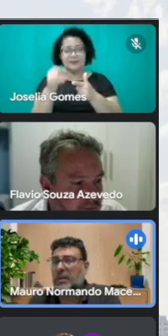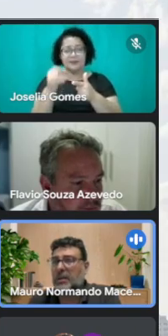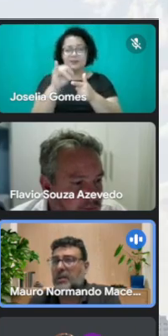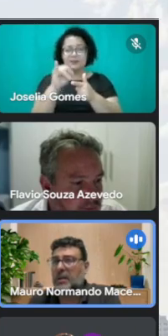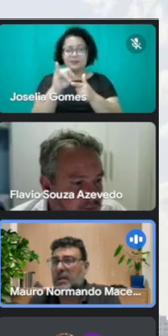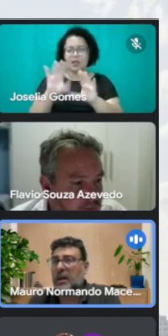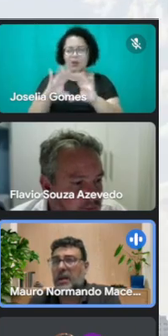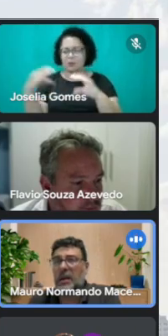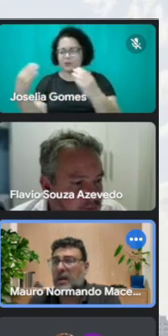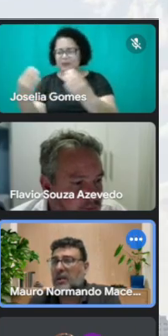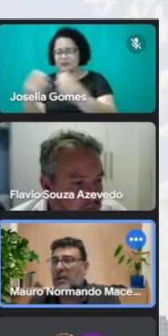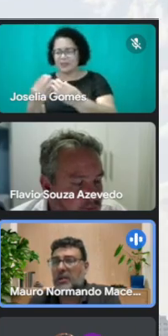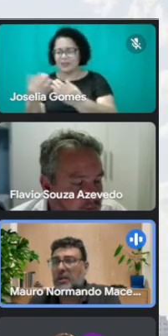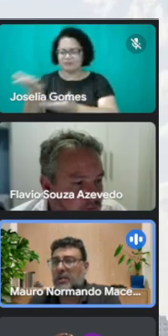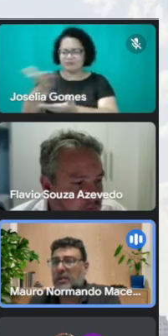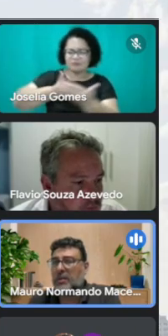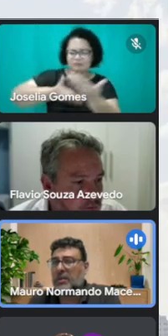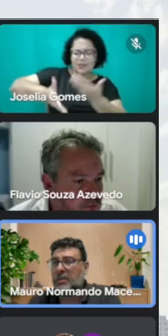população não se dá,